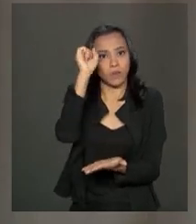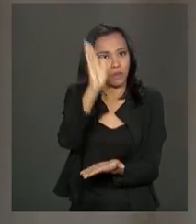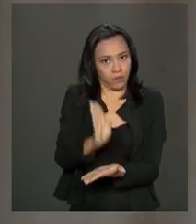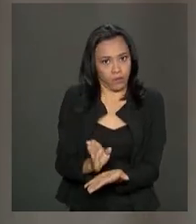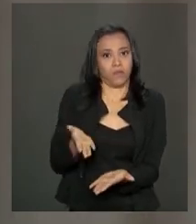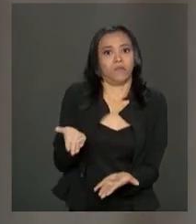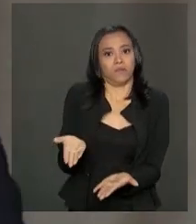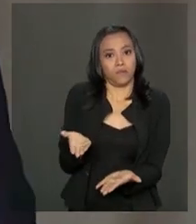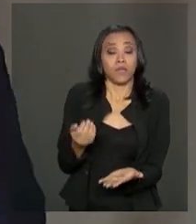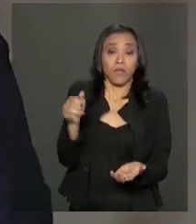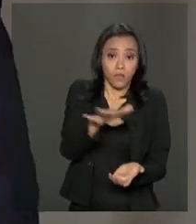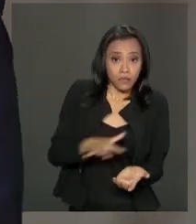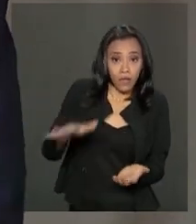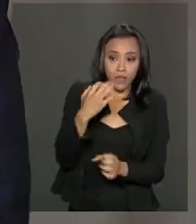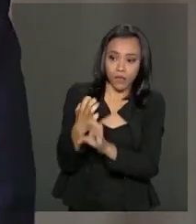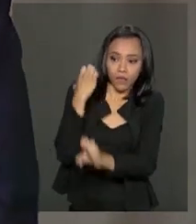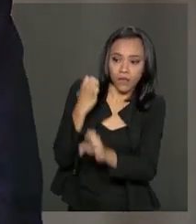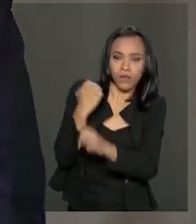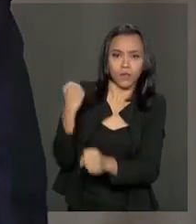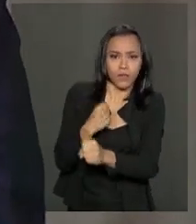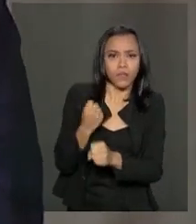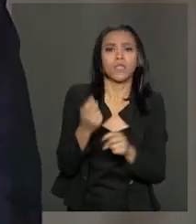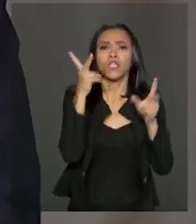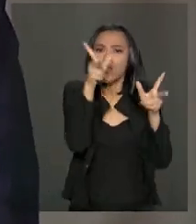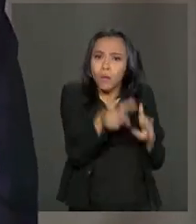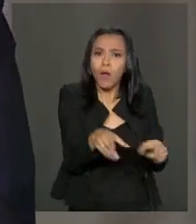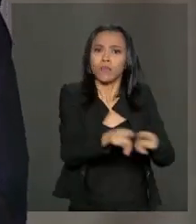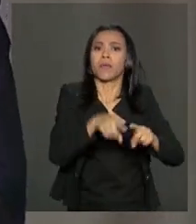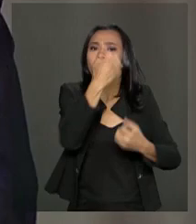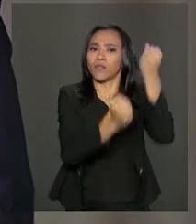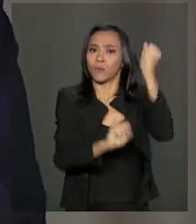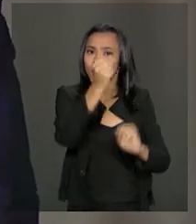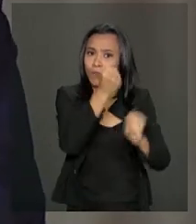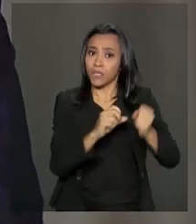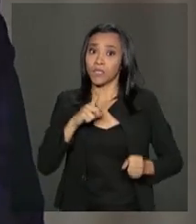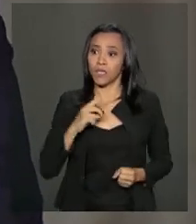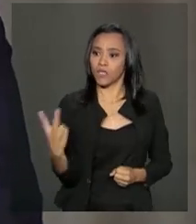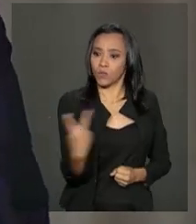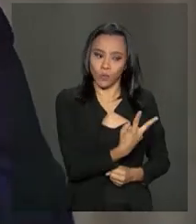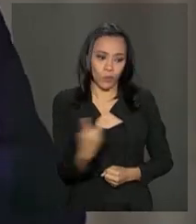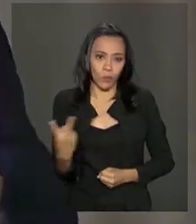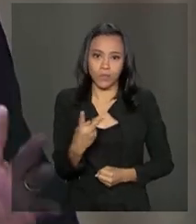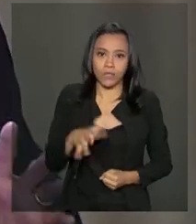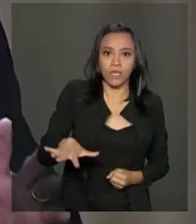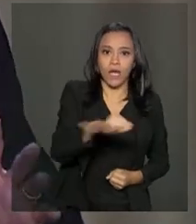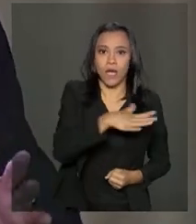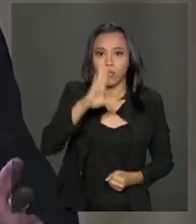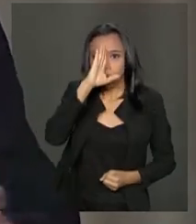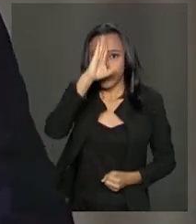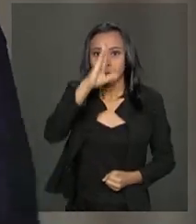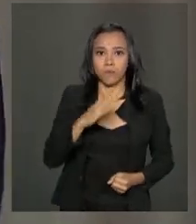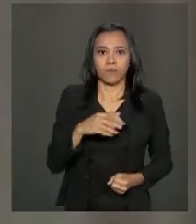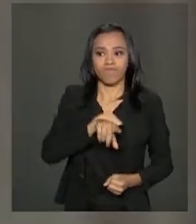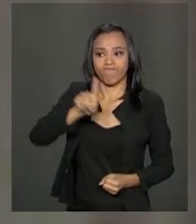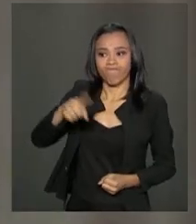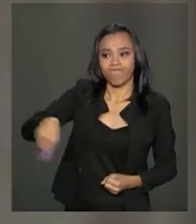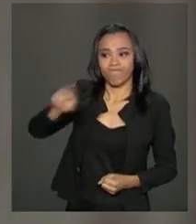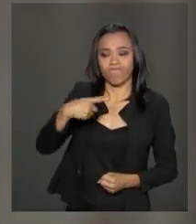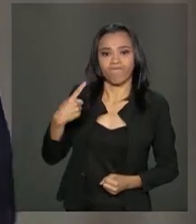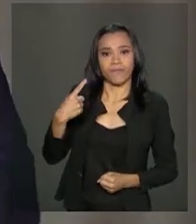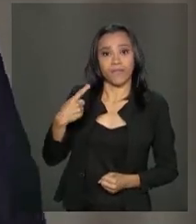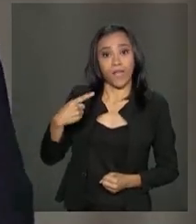ea construção civil assim como a indústria ela reúne os dois setores produtivos do país o empresariado de um lado e os